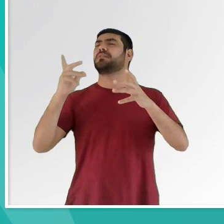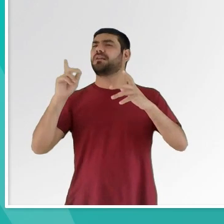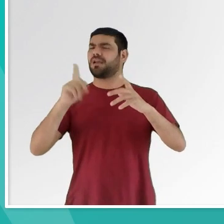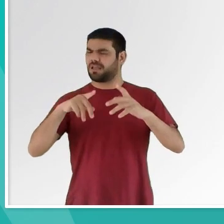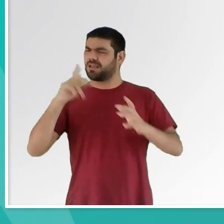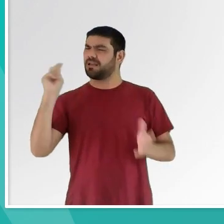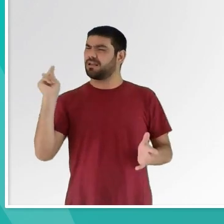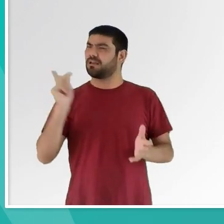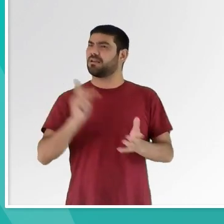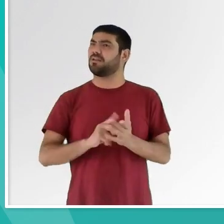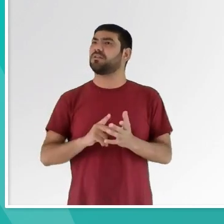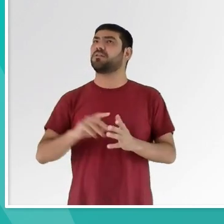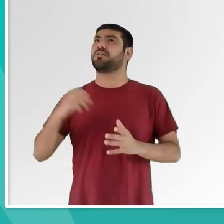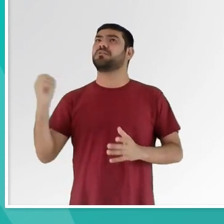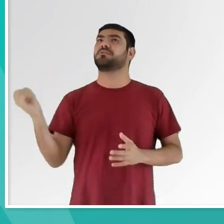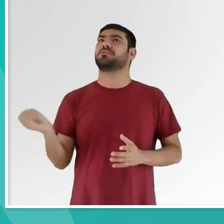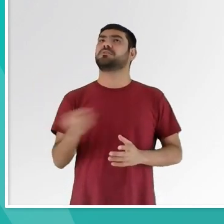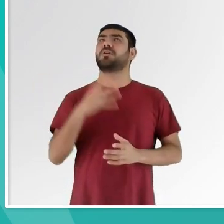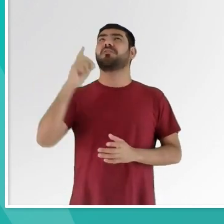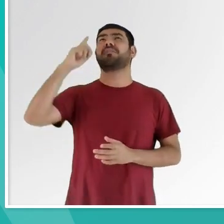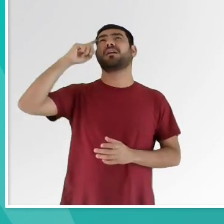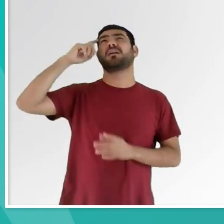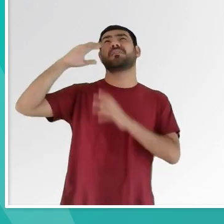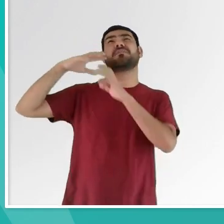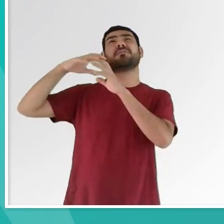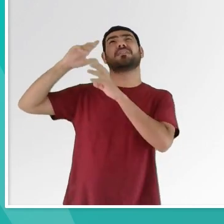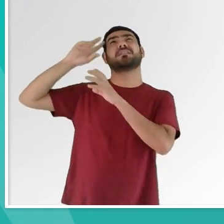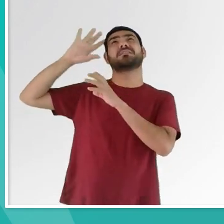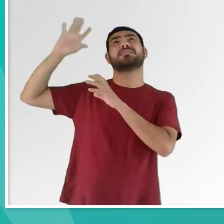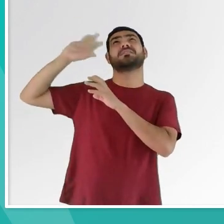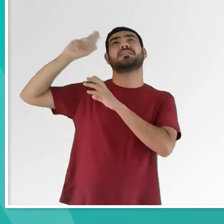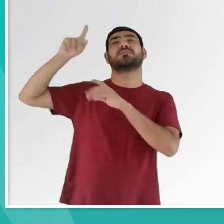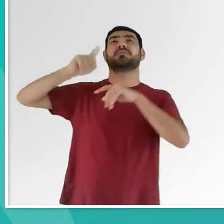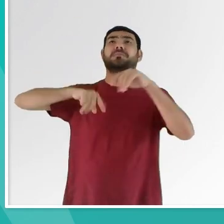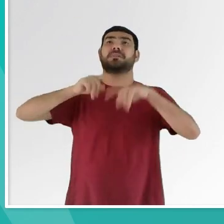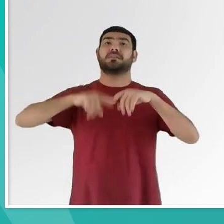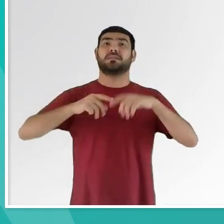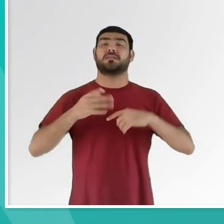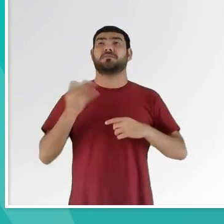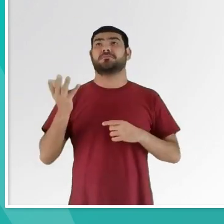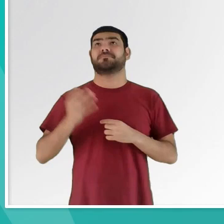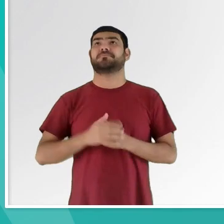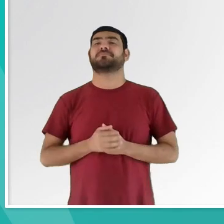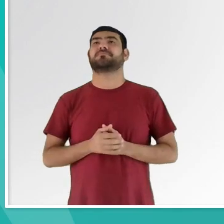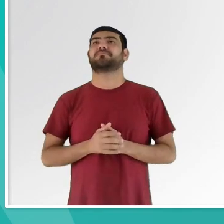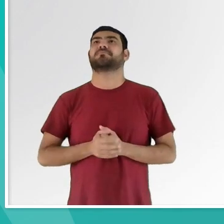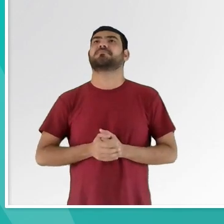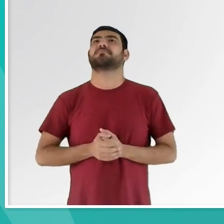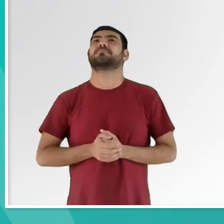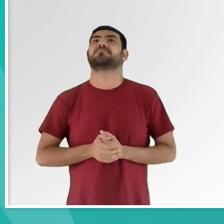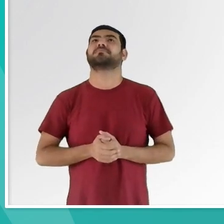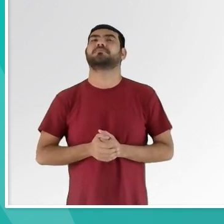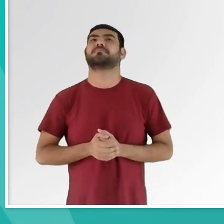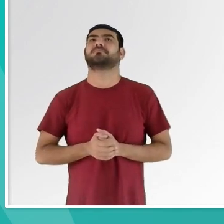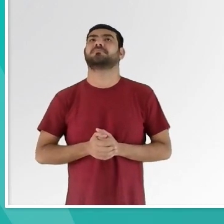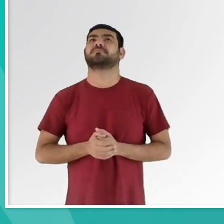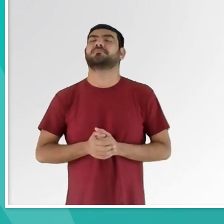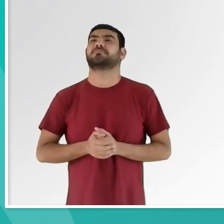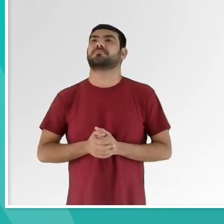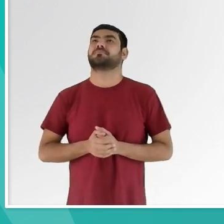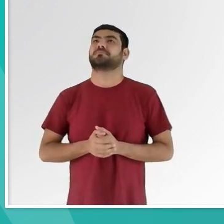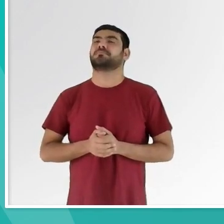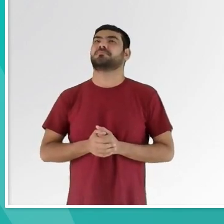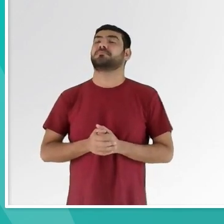uma nova reflexão estética sobre o produto artístico ao empobrecer a arte, empobrecer